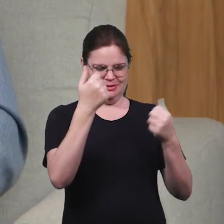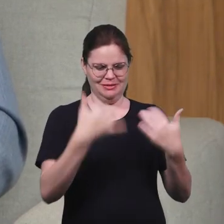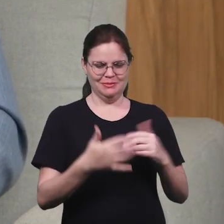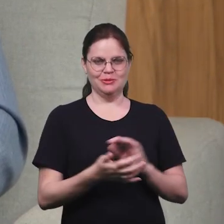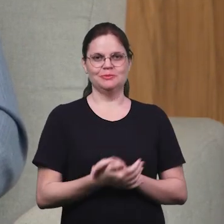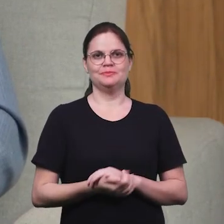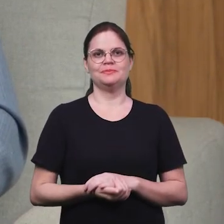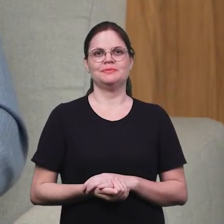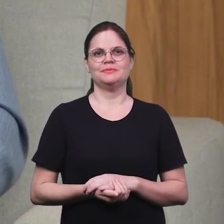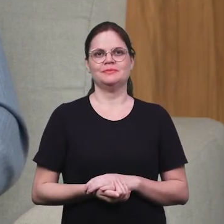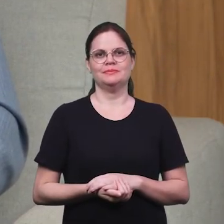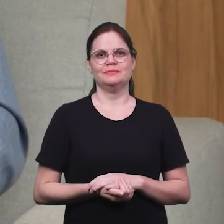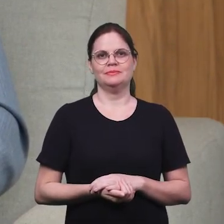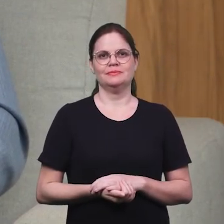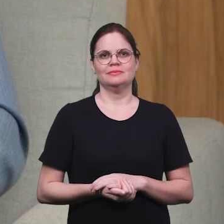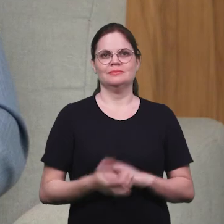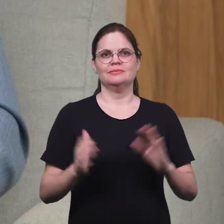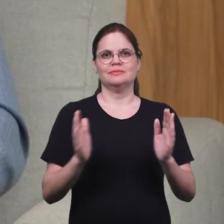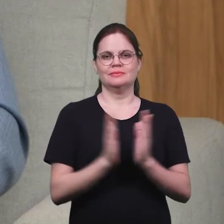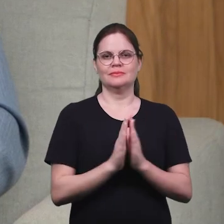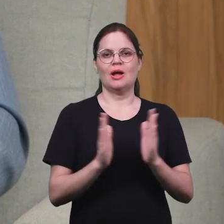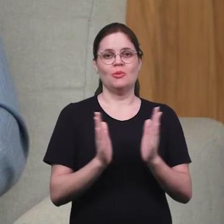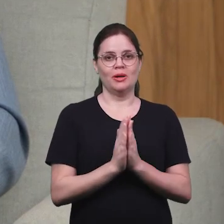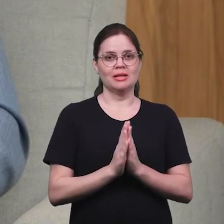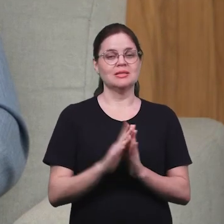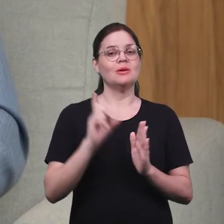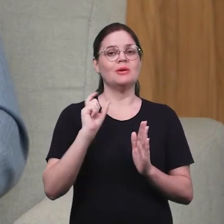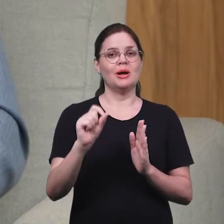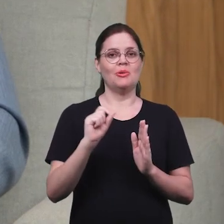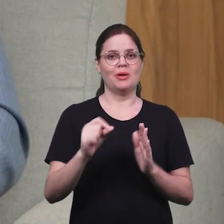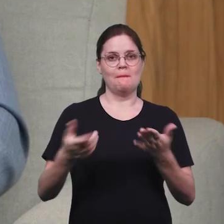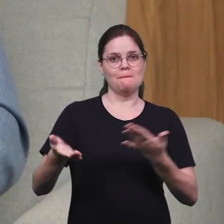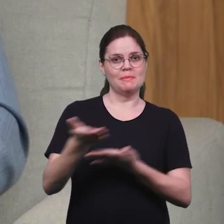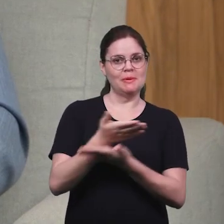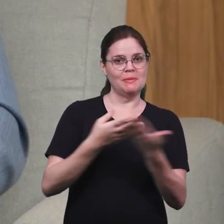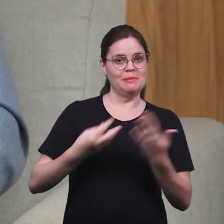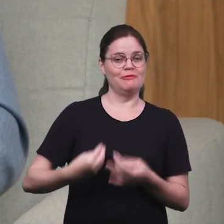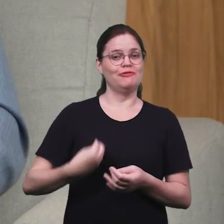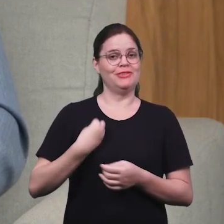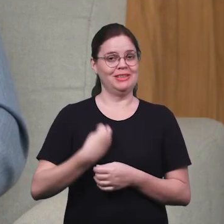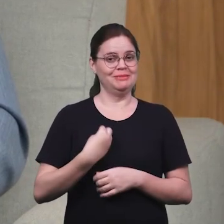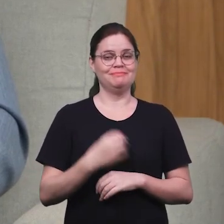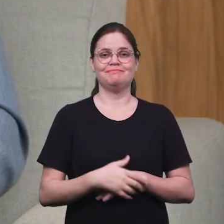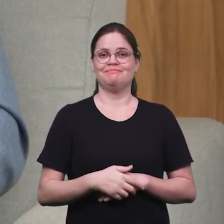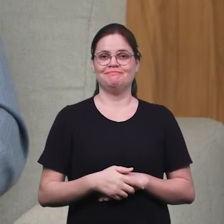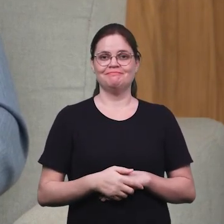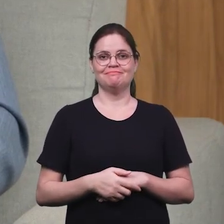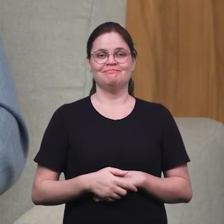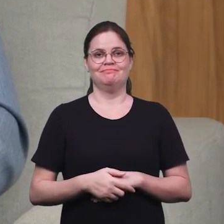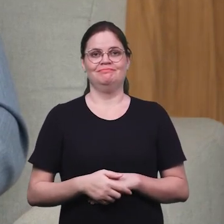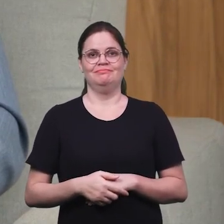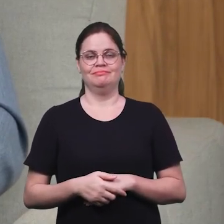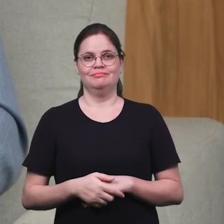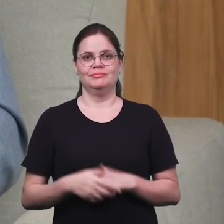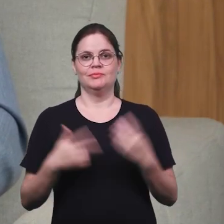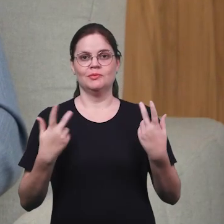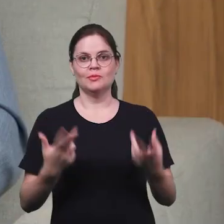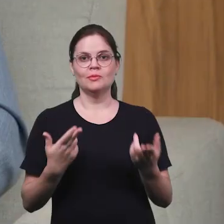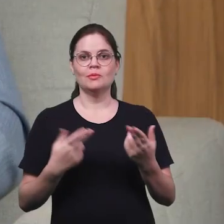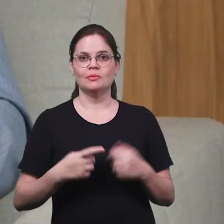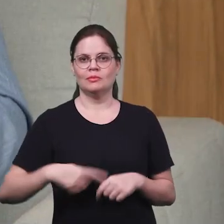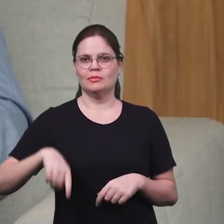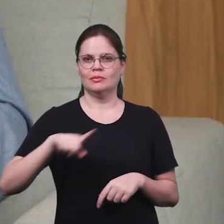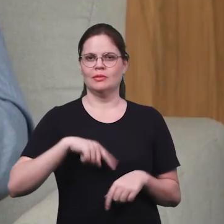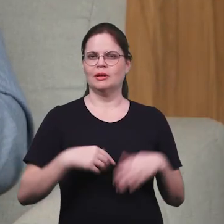dito isso antes: oração é transmissão de vida. E no caso dos nossos irmãos,